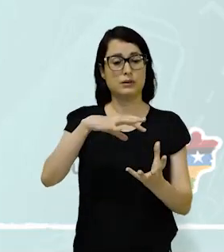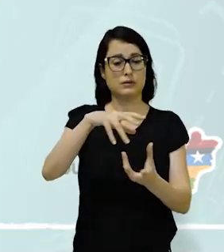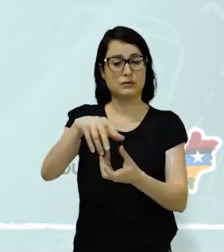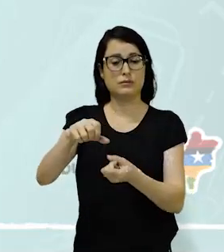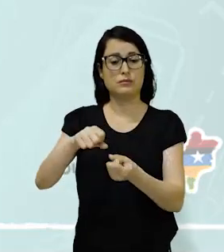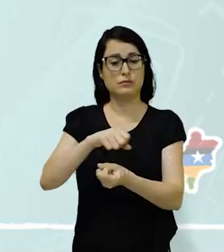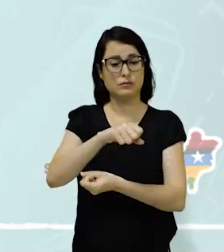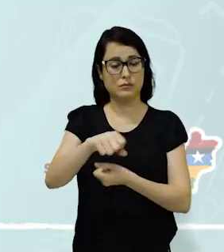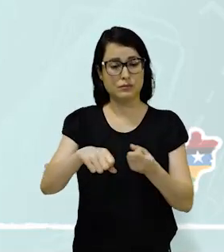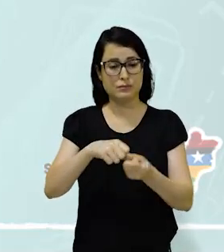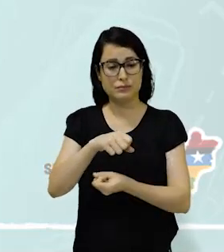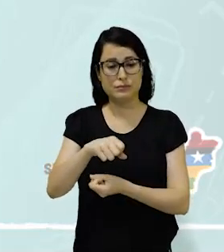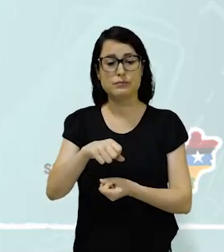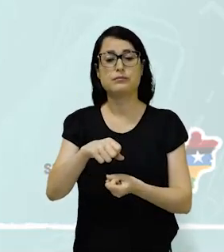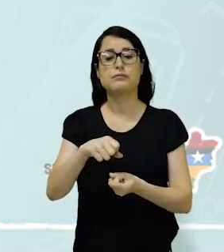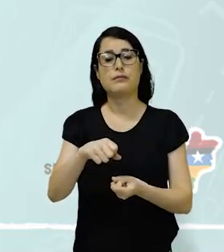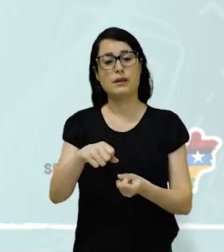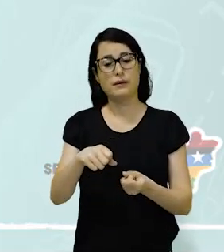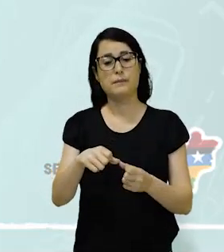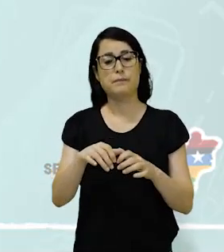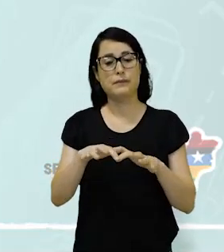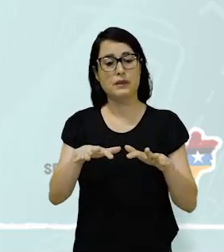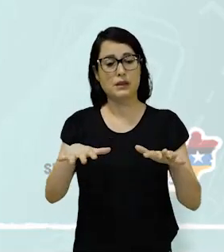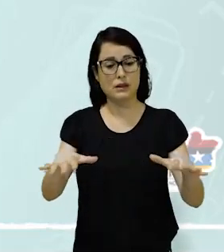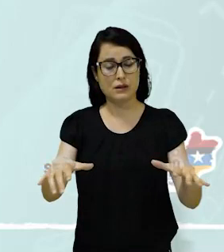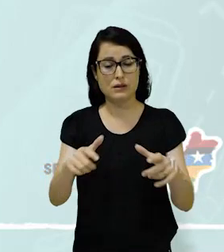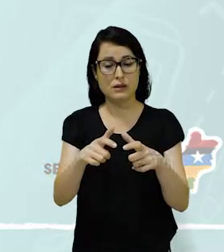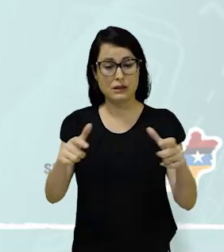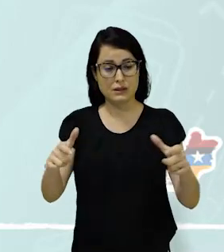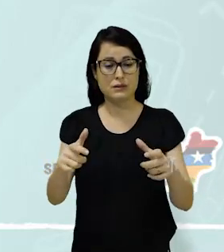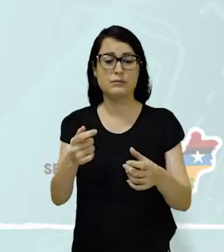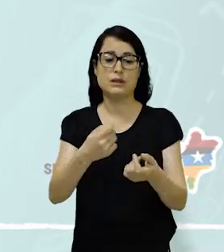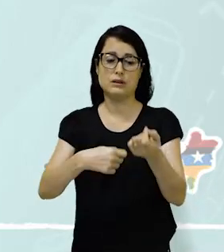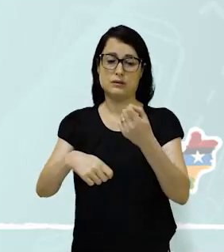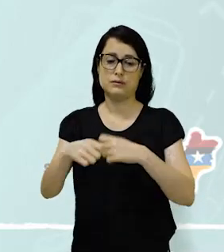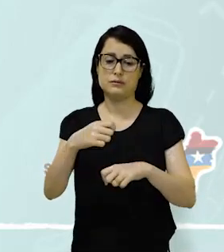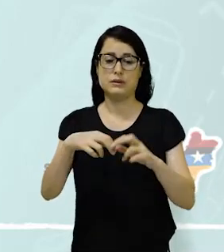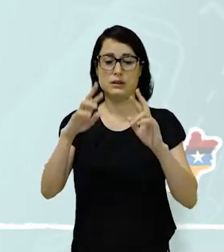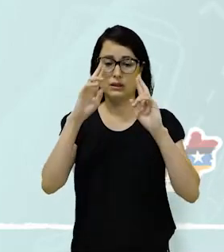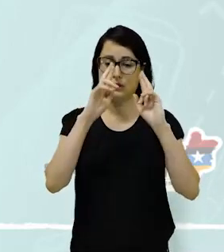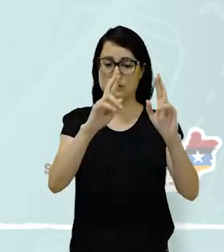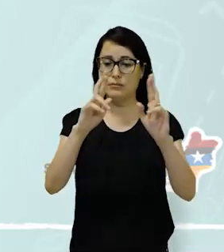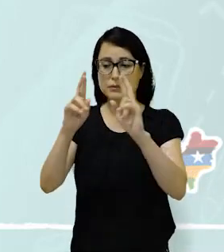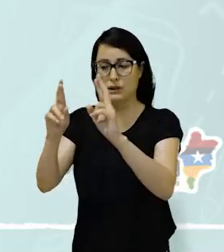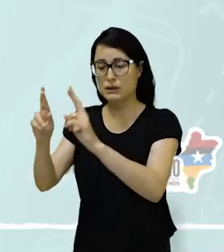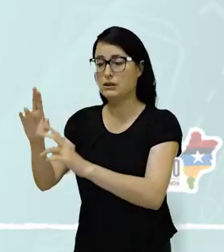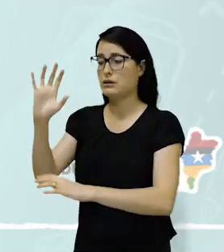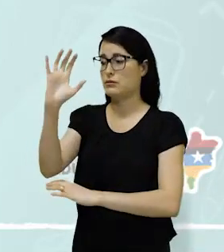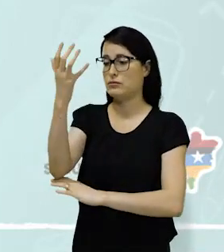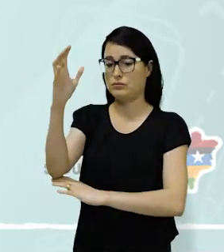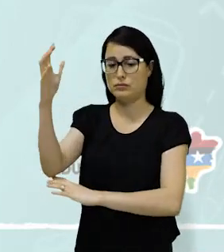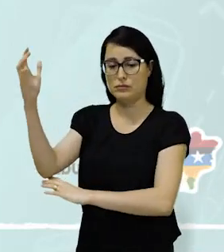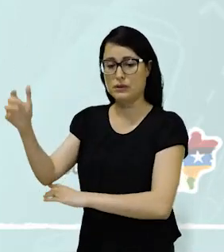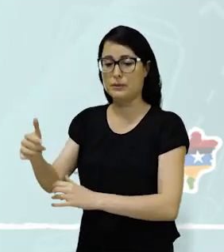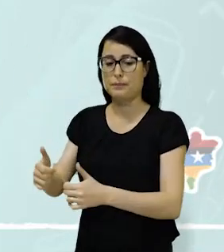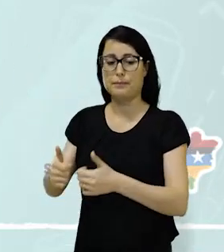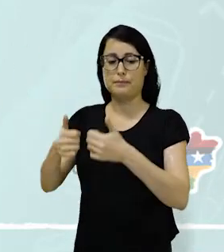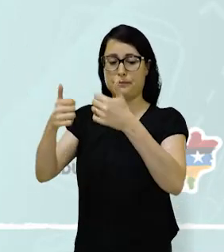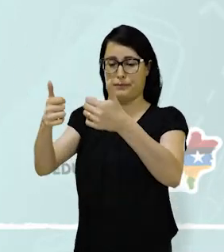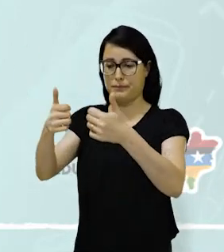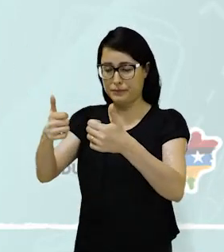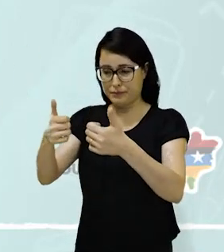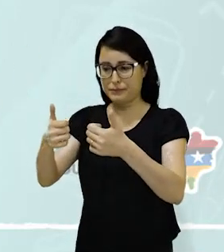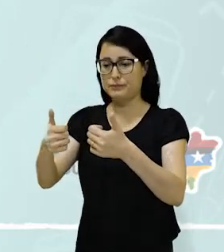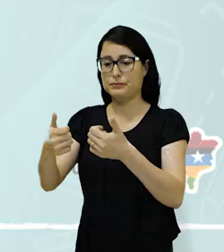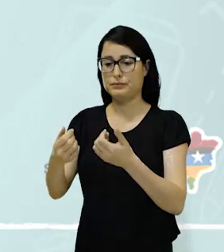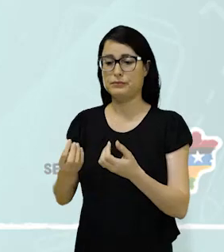a promoção, né, do crescimento econômico deve ser baseada no respeito ao meio ambiente e na melhoria da qualidade de vida das